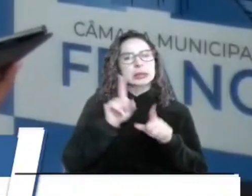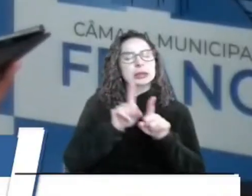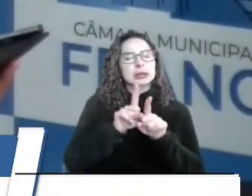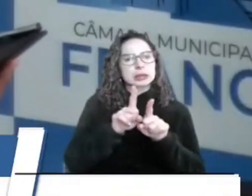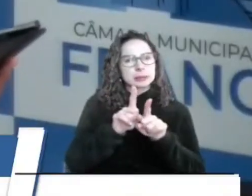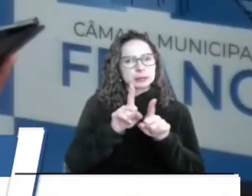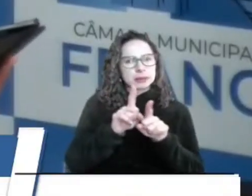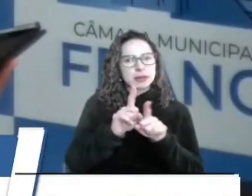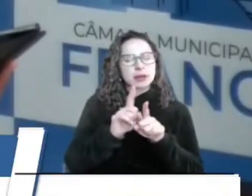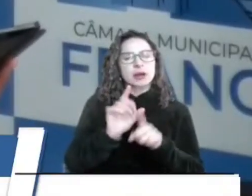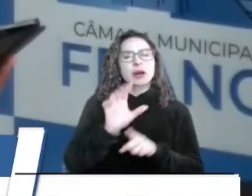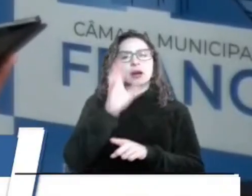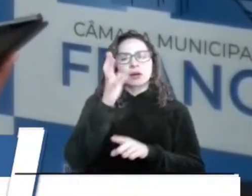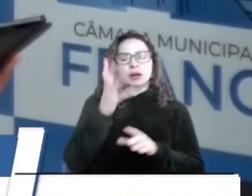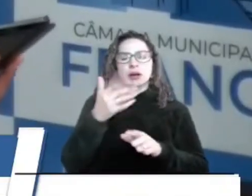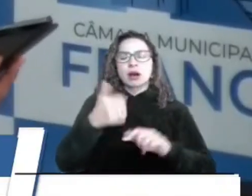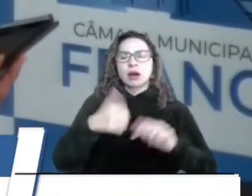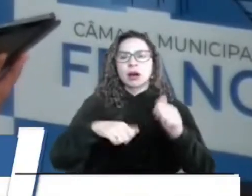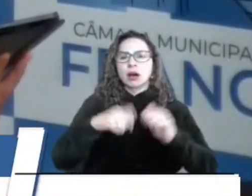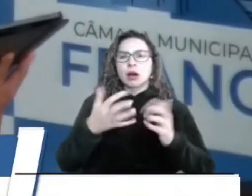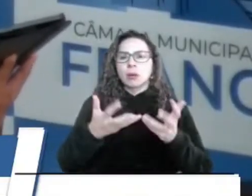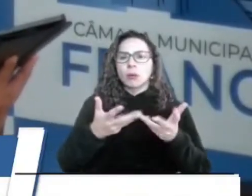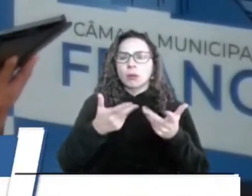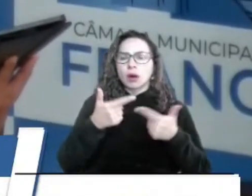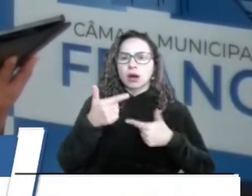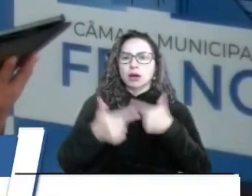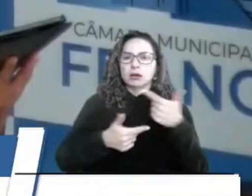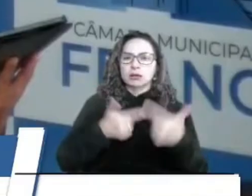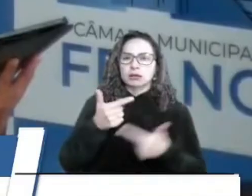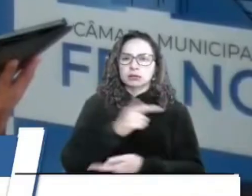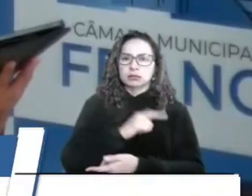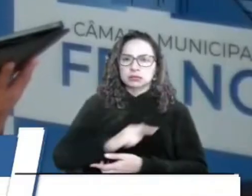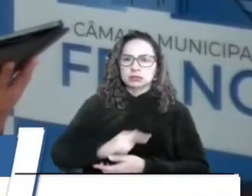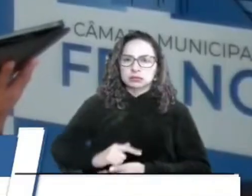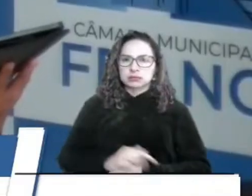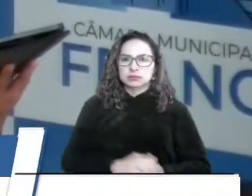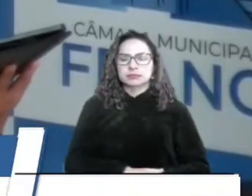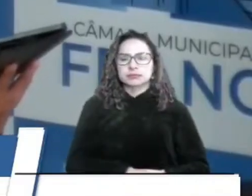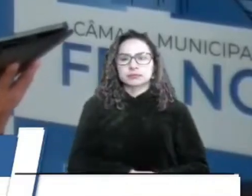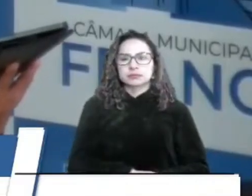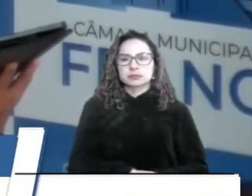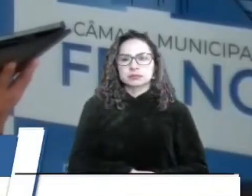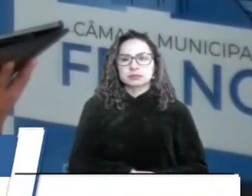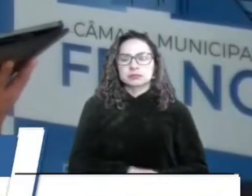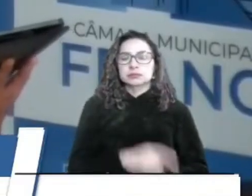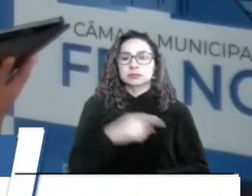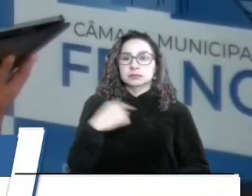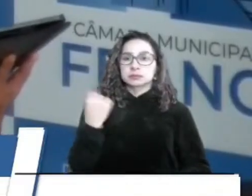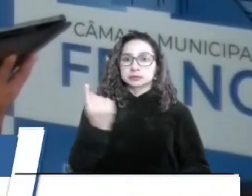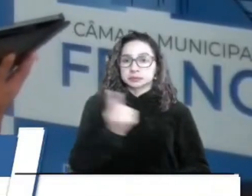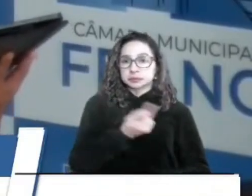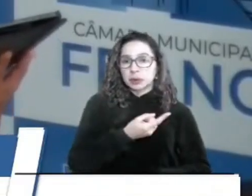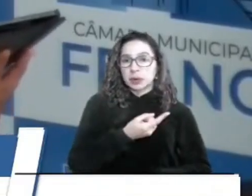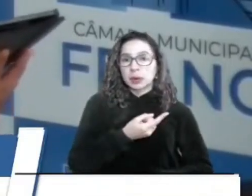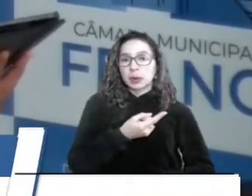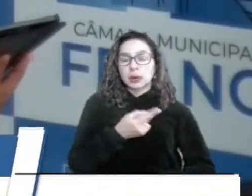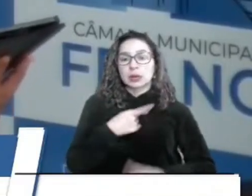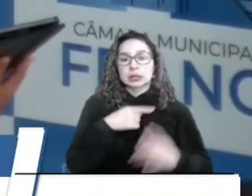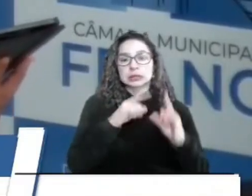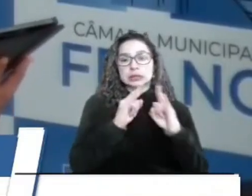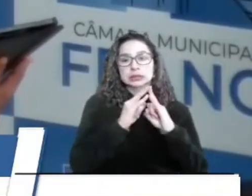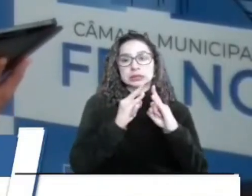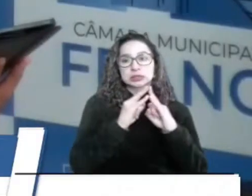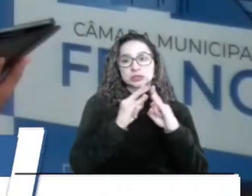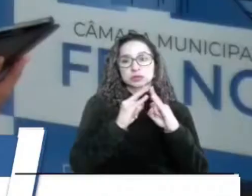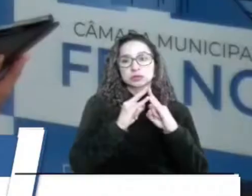está atingindo a qualidade do serviço público. E nós, enquanto